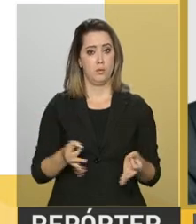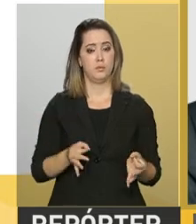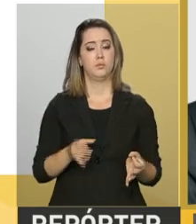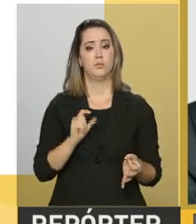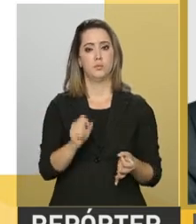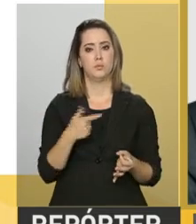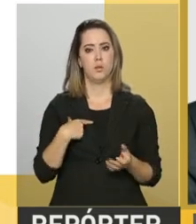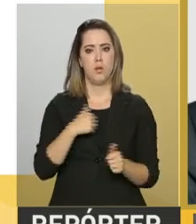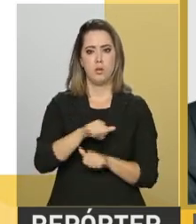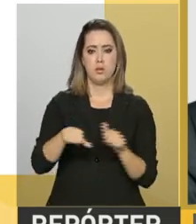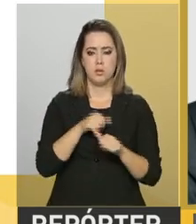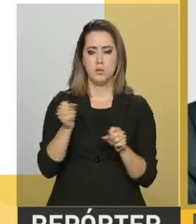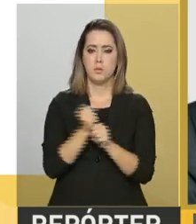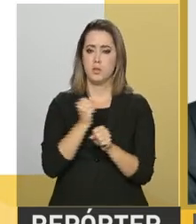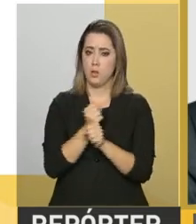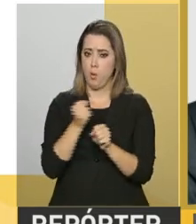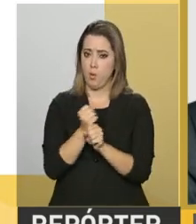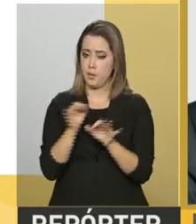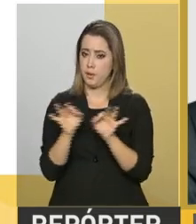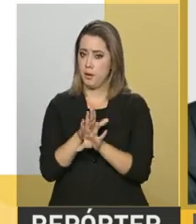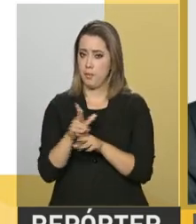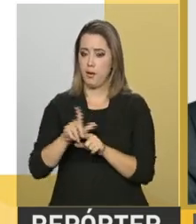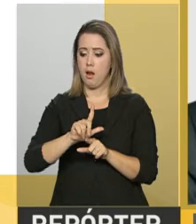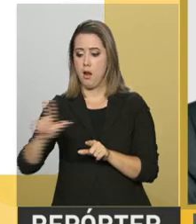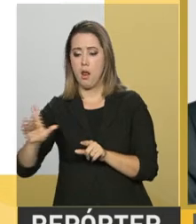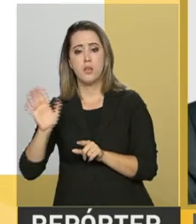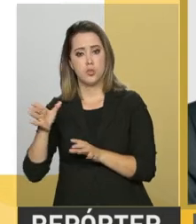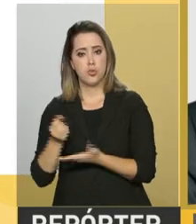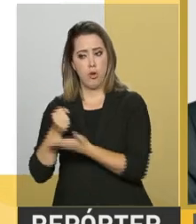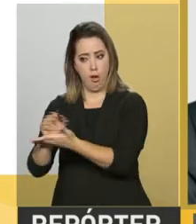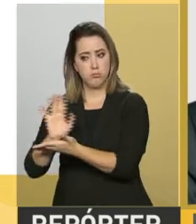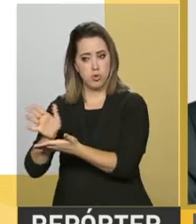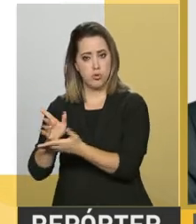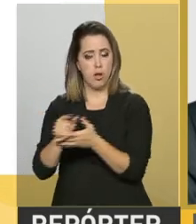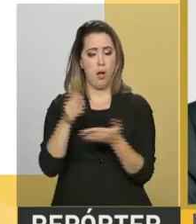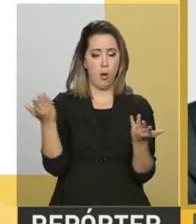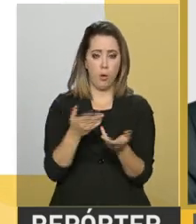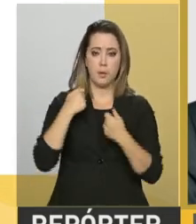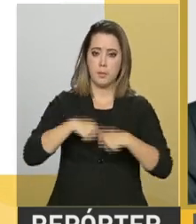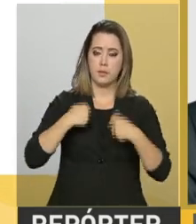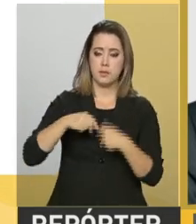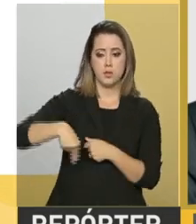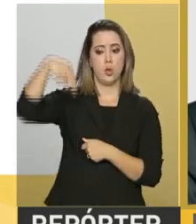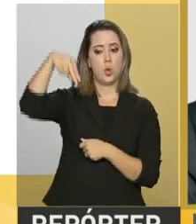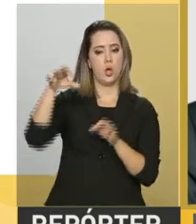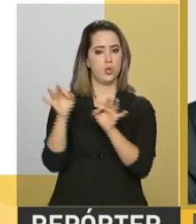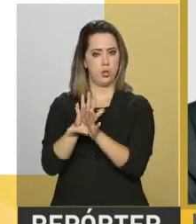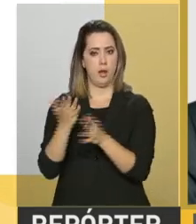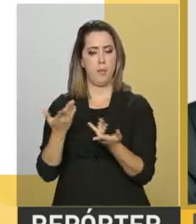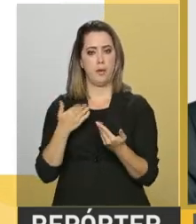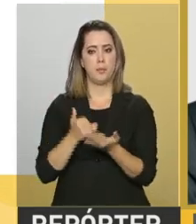isso da transposição do São Francisco. O eixo leste já foi entregue e agora o eixo norte a todo vapor